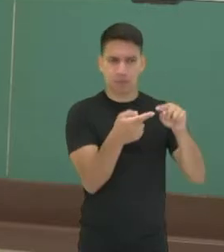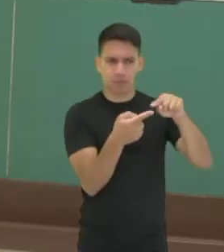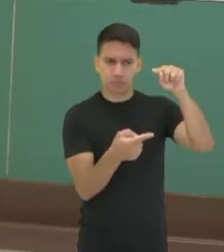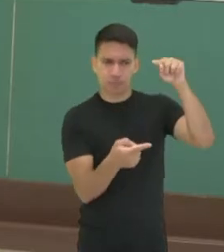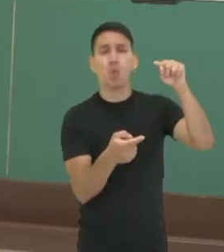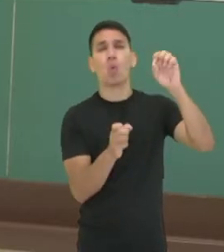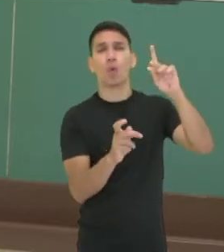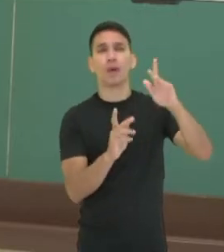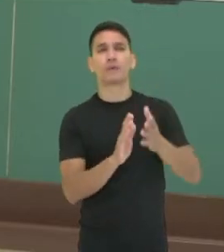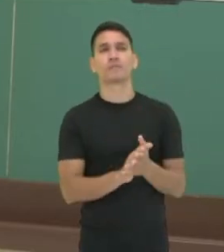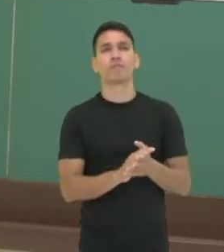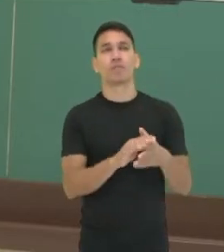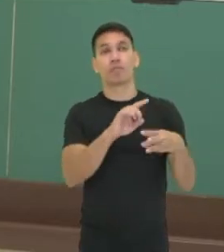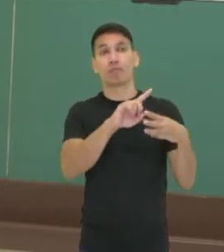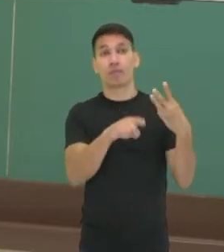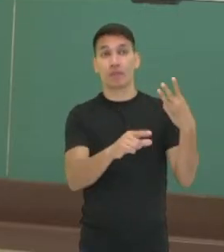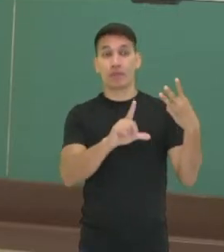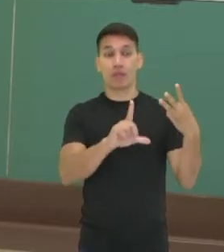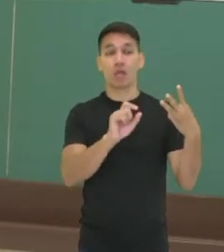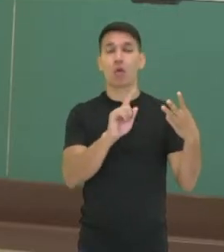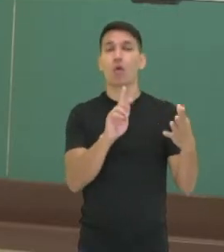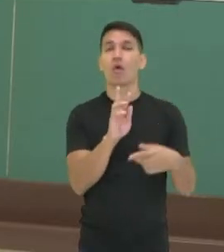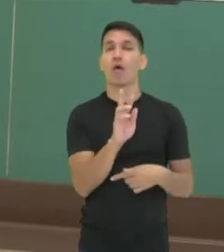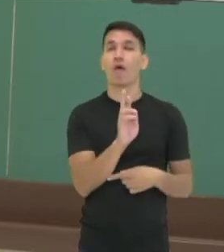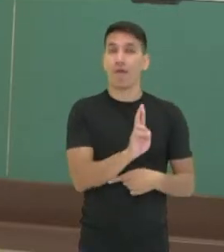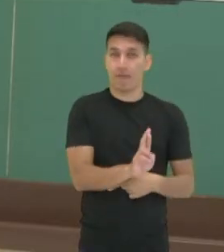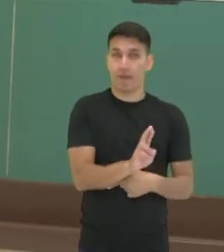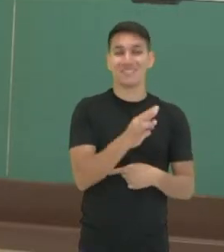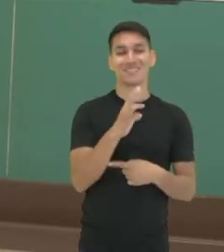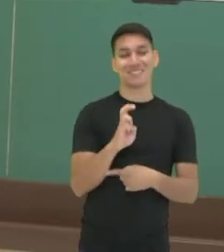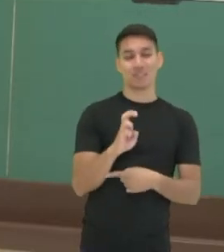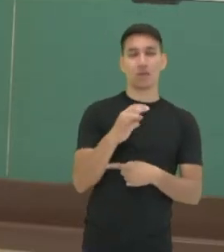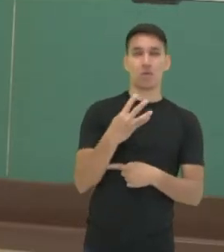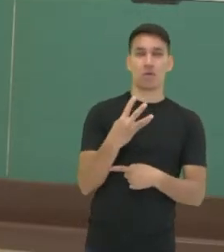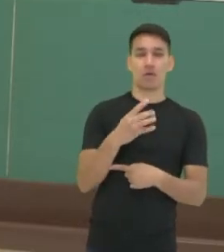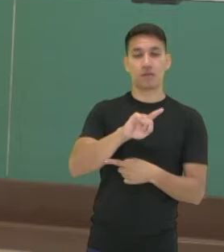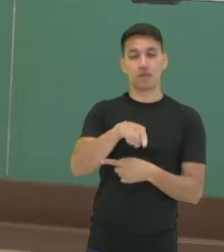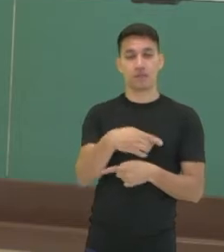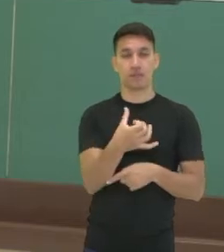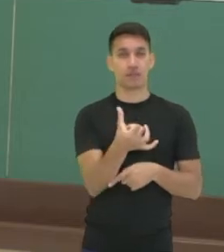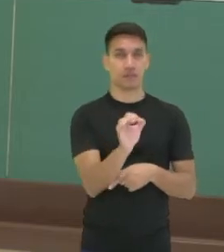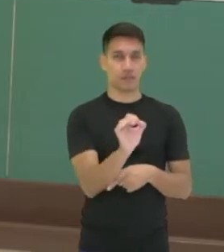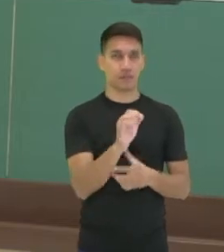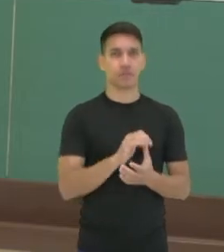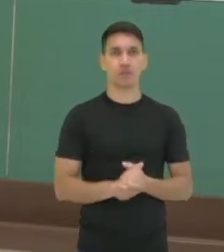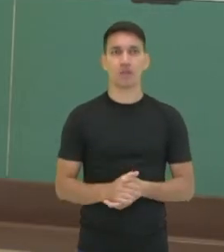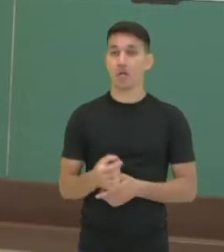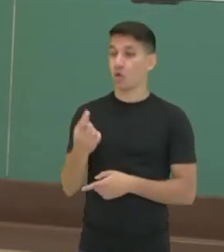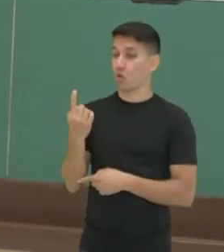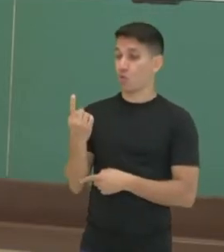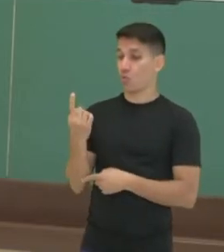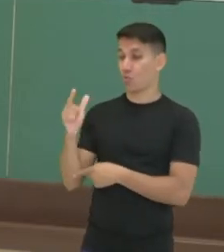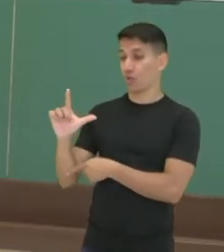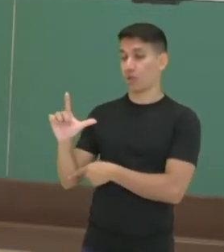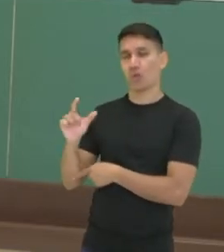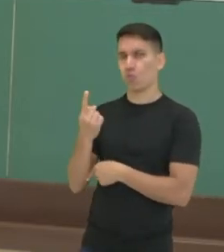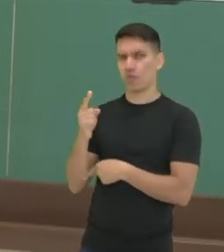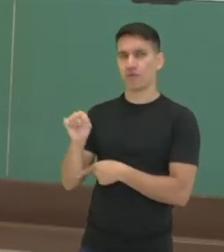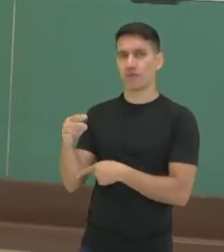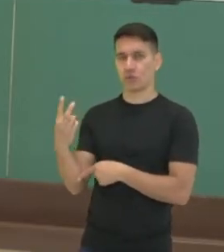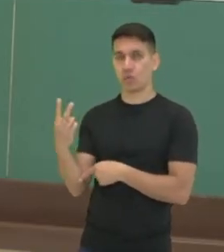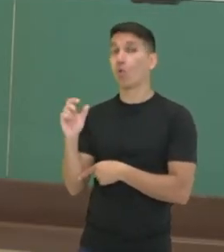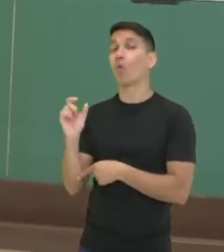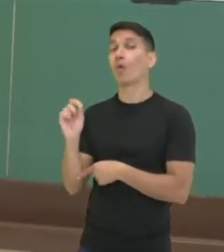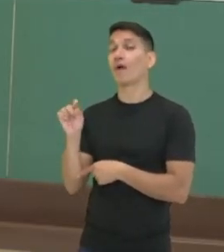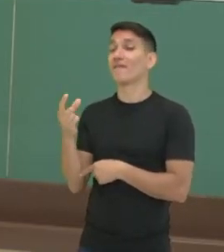olha lá, o de 3 litros, ele custa R$ 54,60. O de 1 litro, né, 1,2 litros,